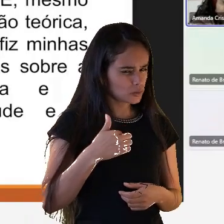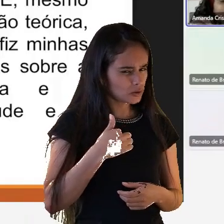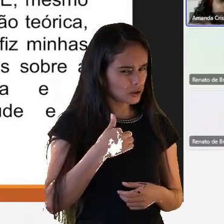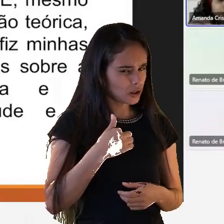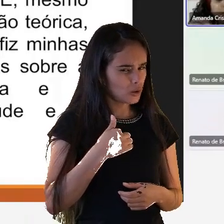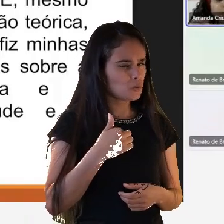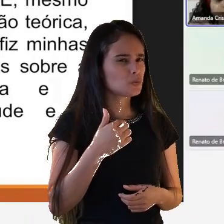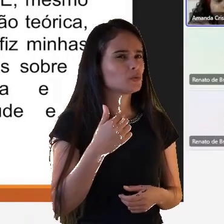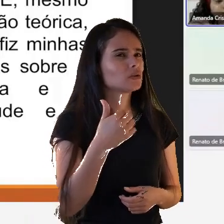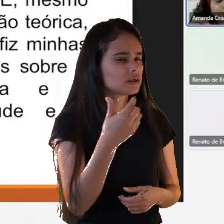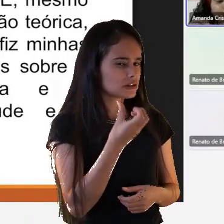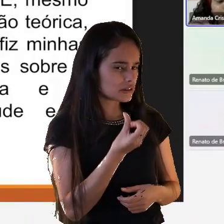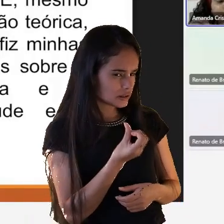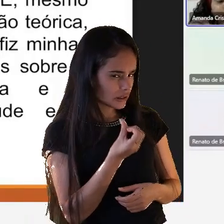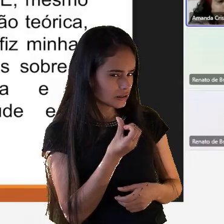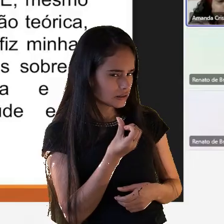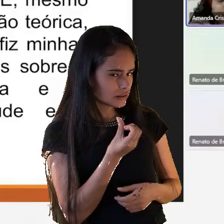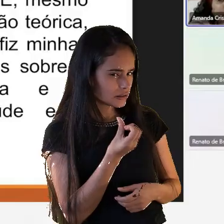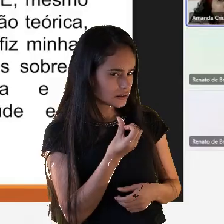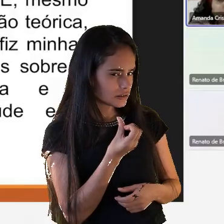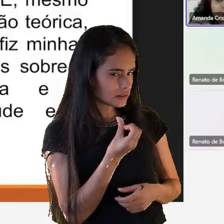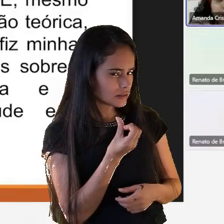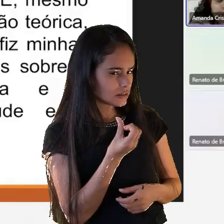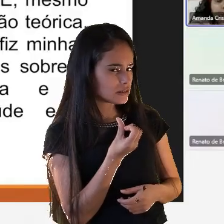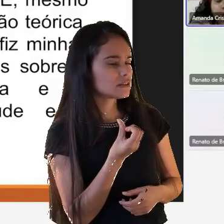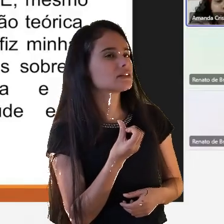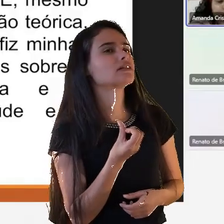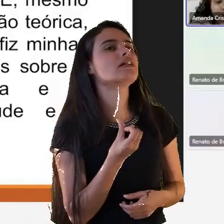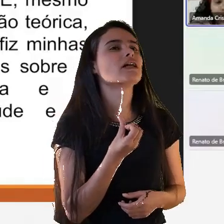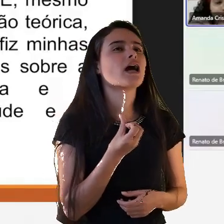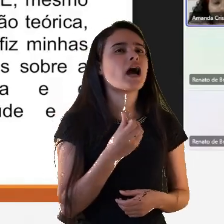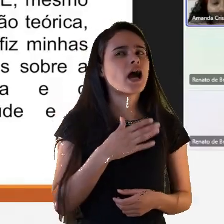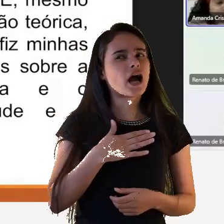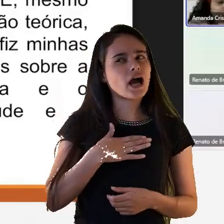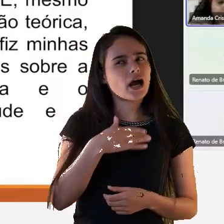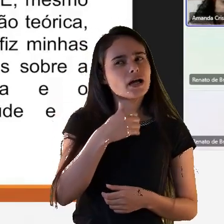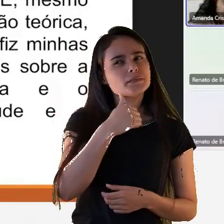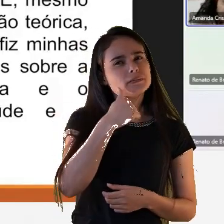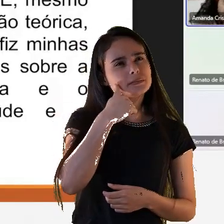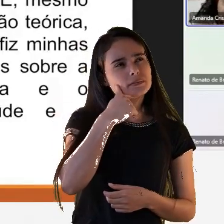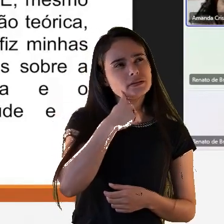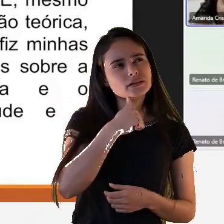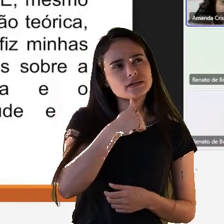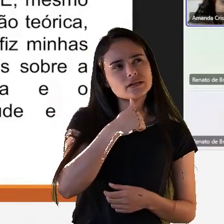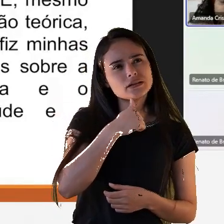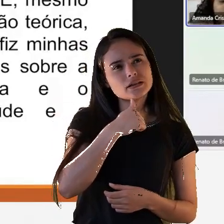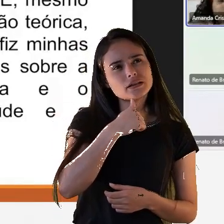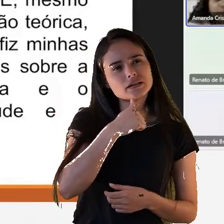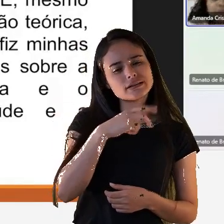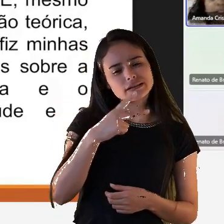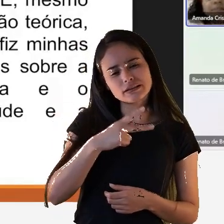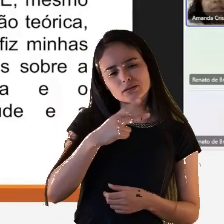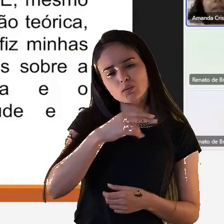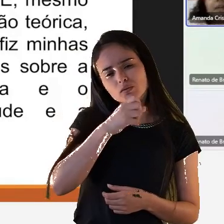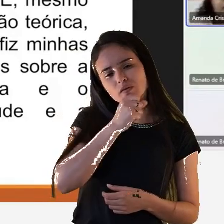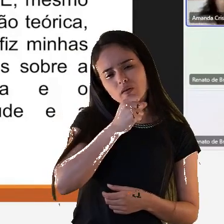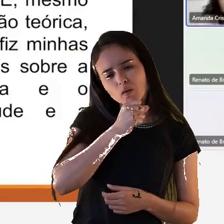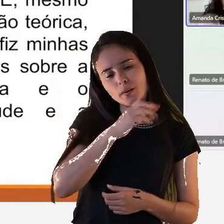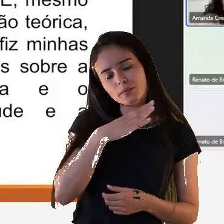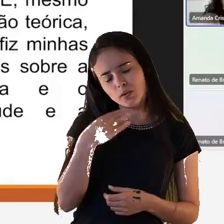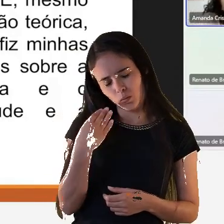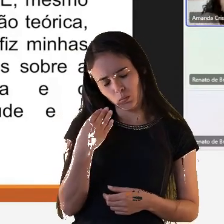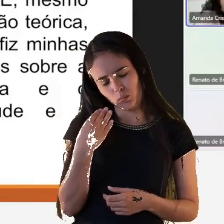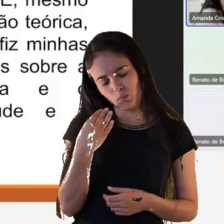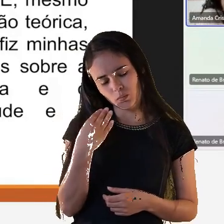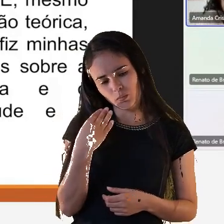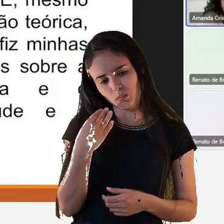avó viveu até os meus 30 anos, mais ou menos, 32 anos, mais ou menos, né? E